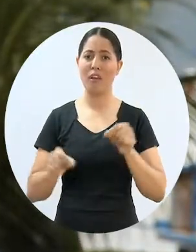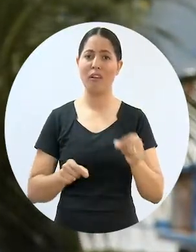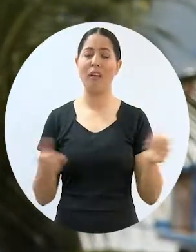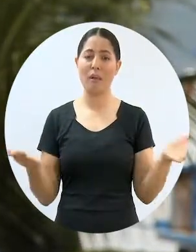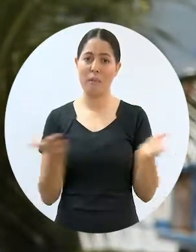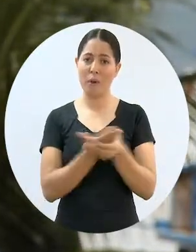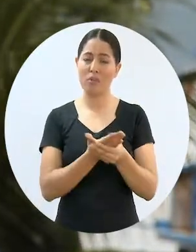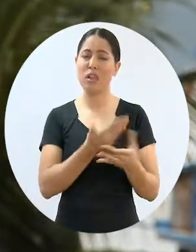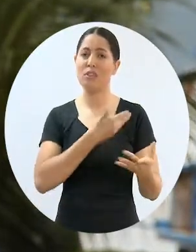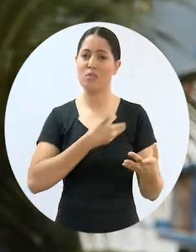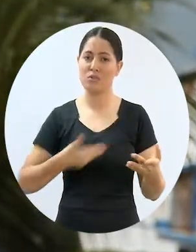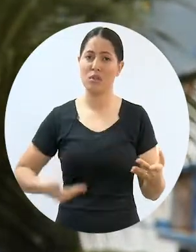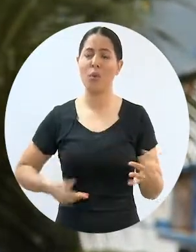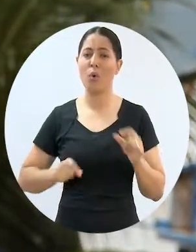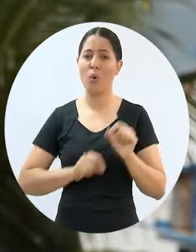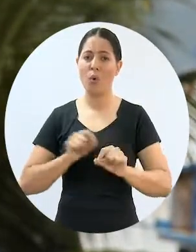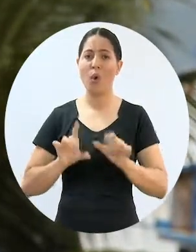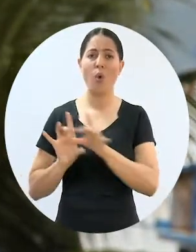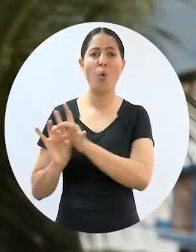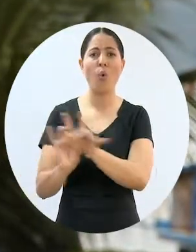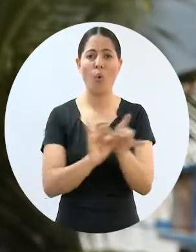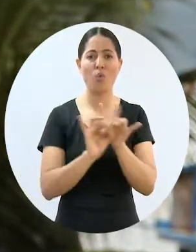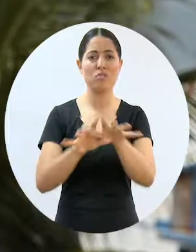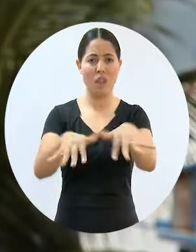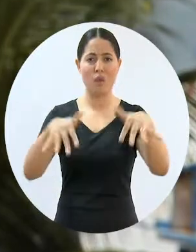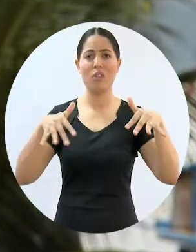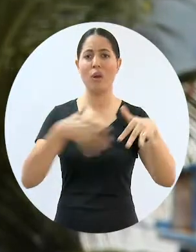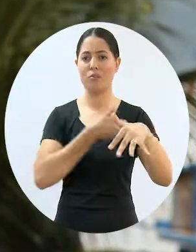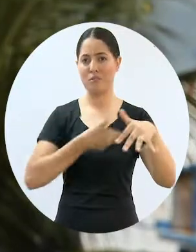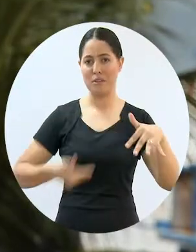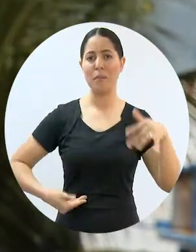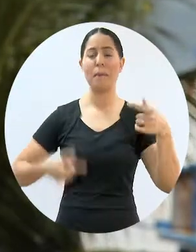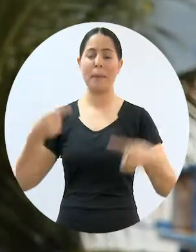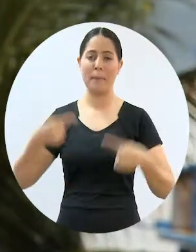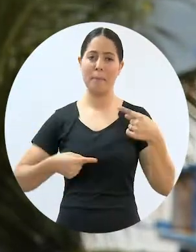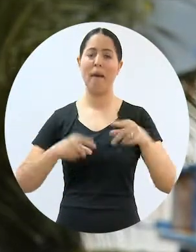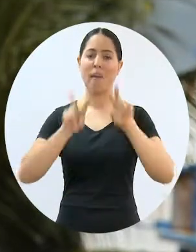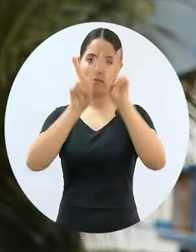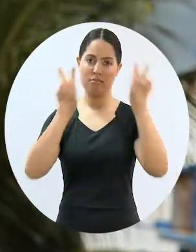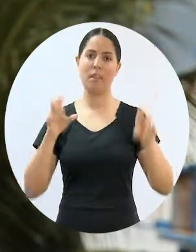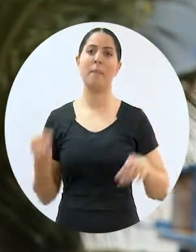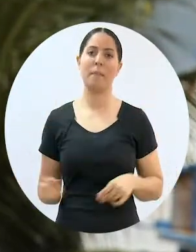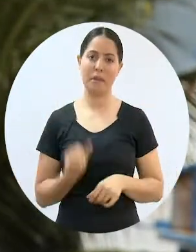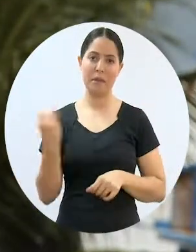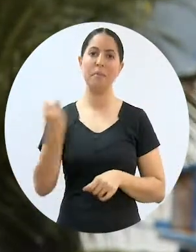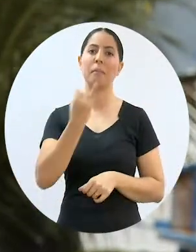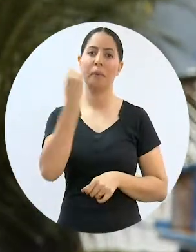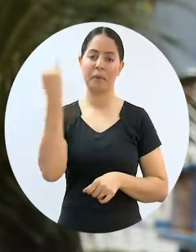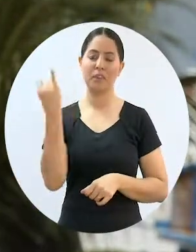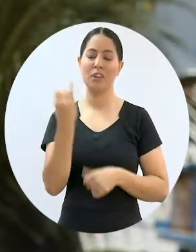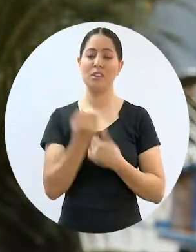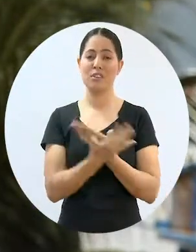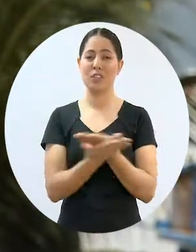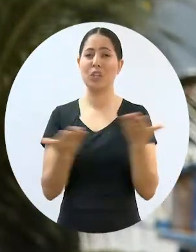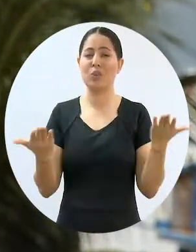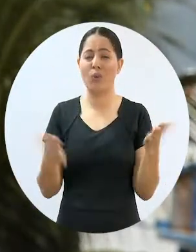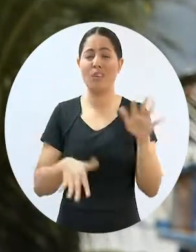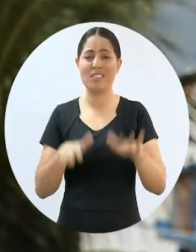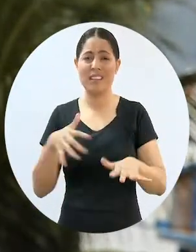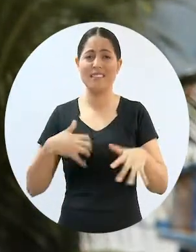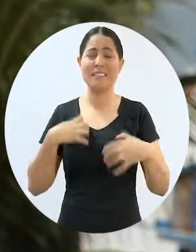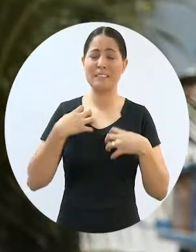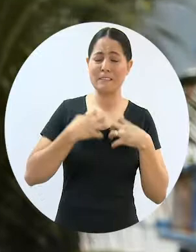objetivo, né, de união de todos em torno desse tema importante, que nos atinge, nos aflige